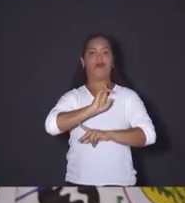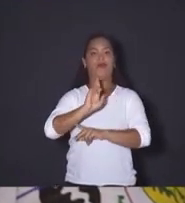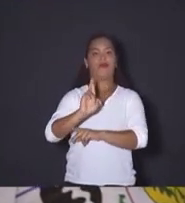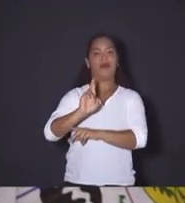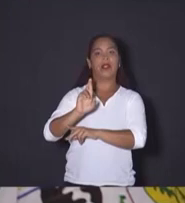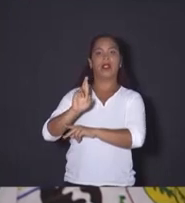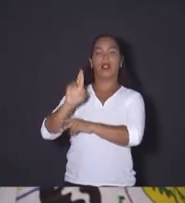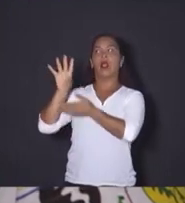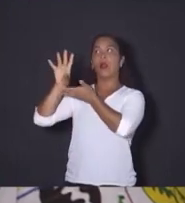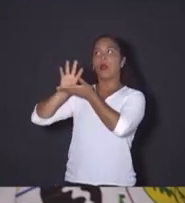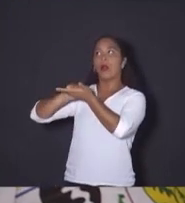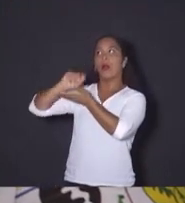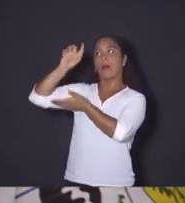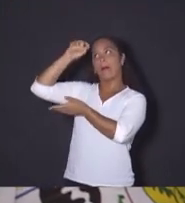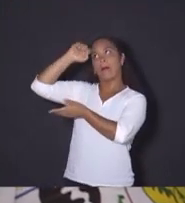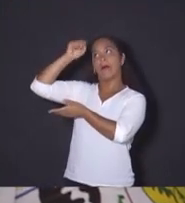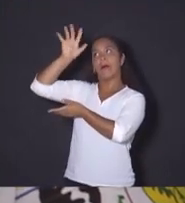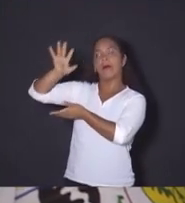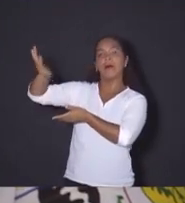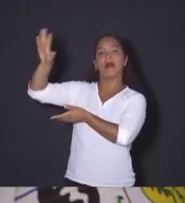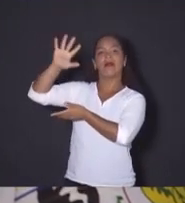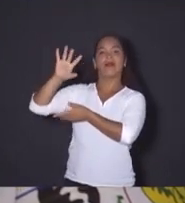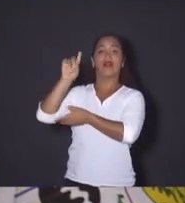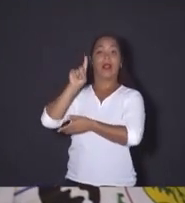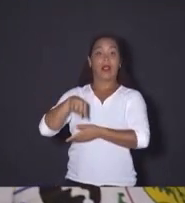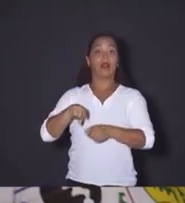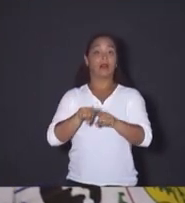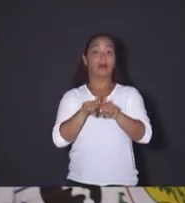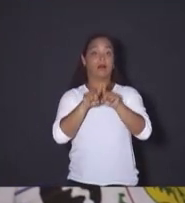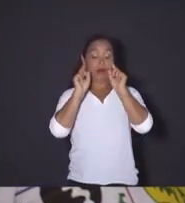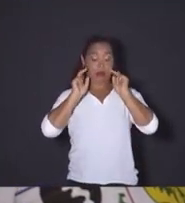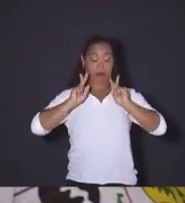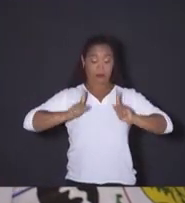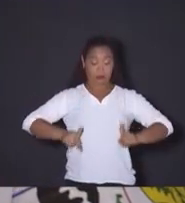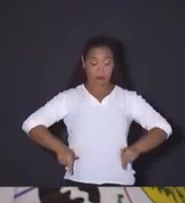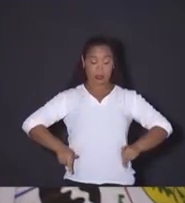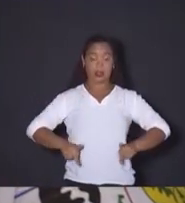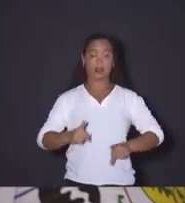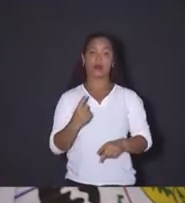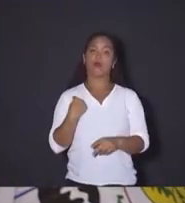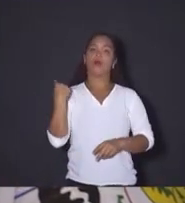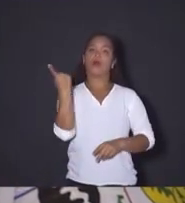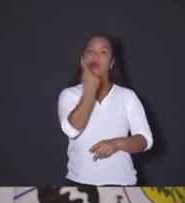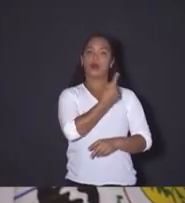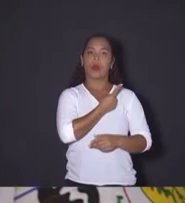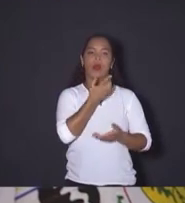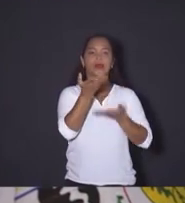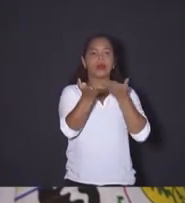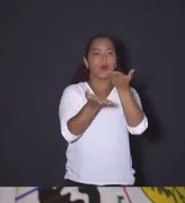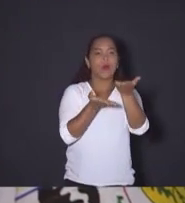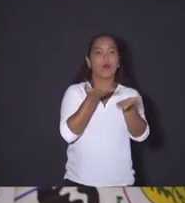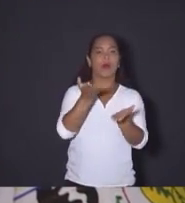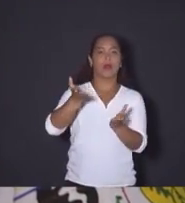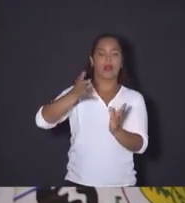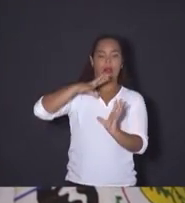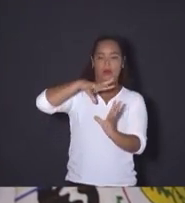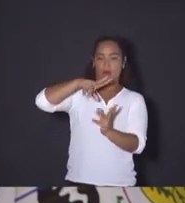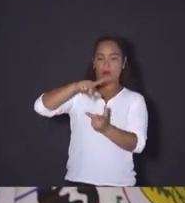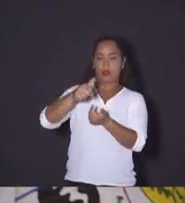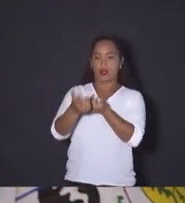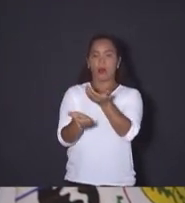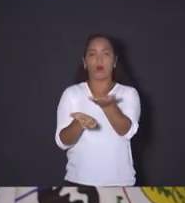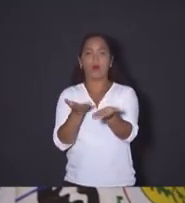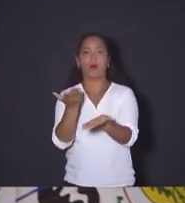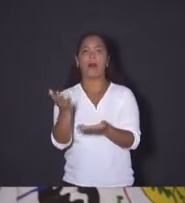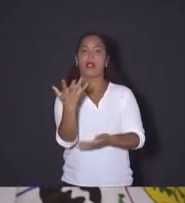candomblé cultuamos é também a natureza humana nós tratamos do globo nós tratamos na natureza nós tratamos da